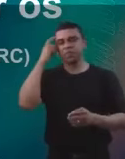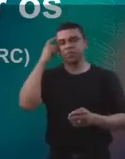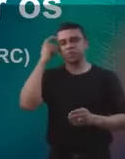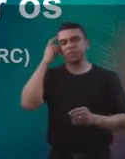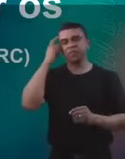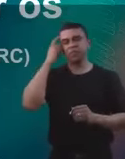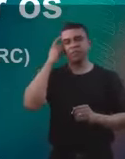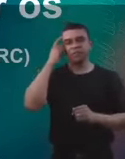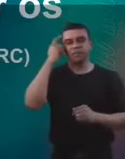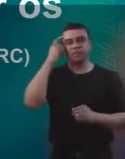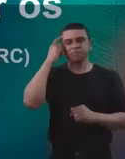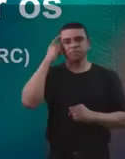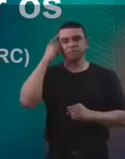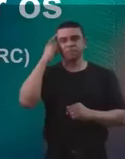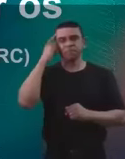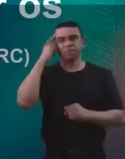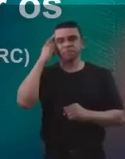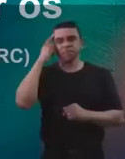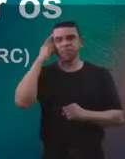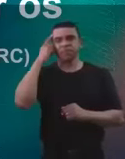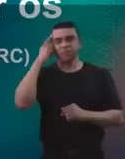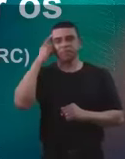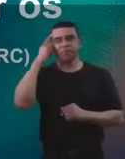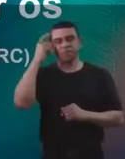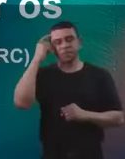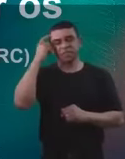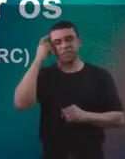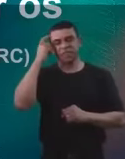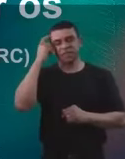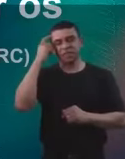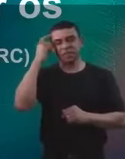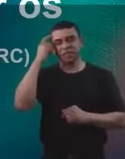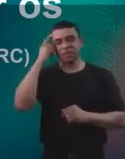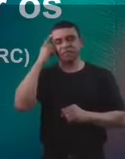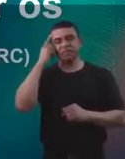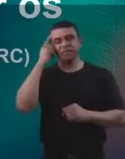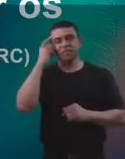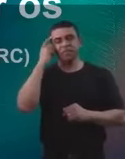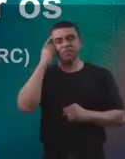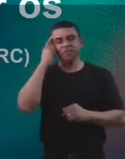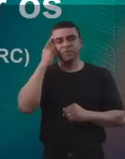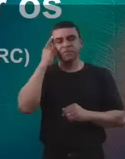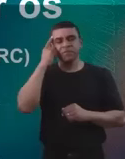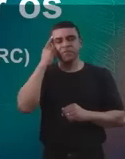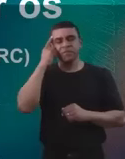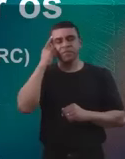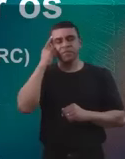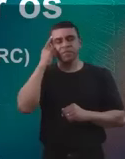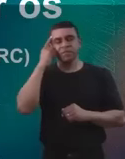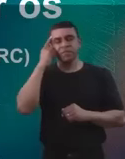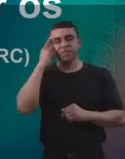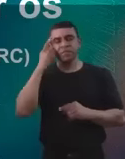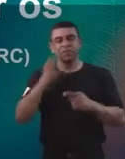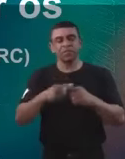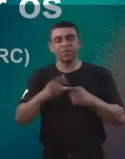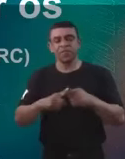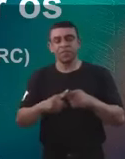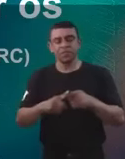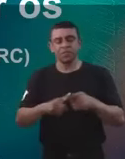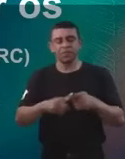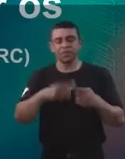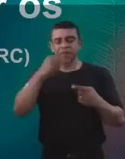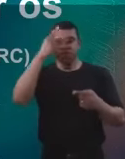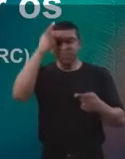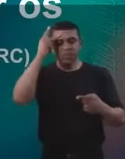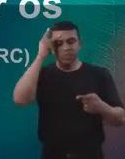mesmo. Ele não fala com ninguém, porque ele não tem ninguém para conversar. Ele não tem ninguém para dialogar. Ele não tem ninguém para